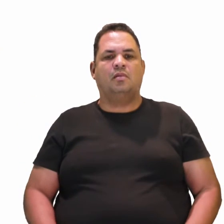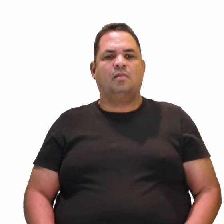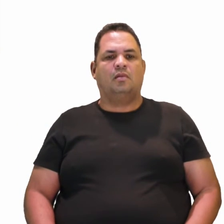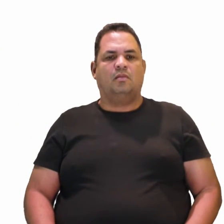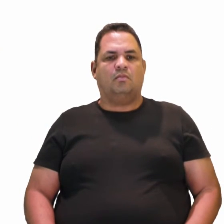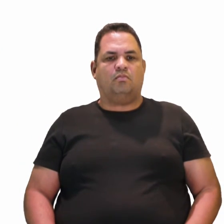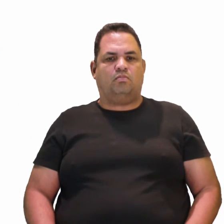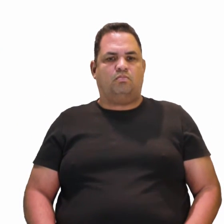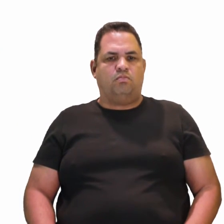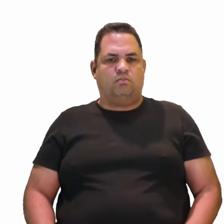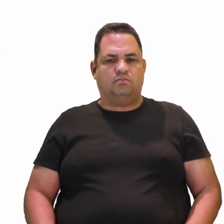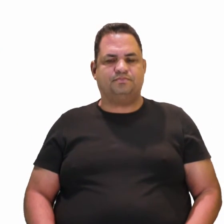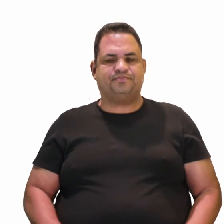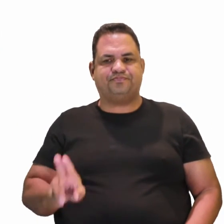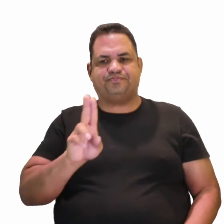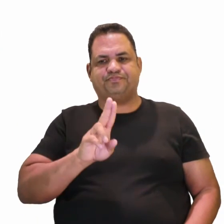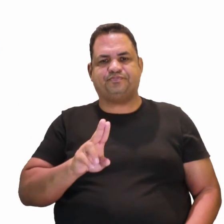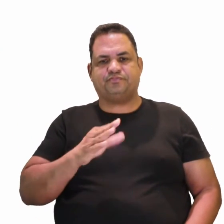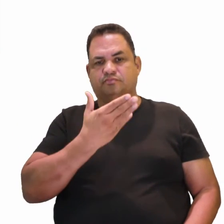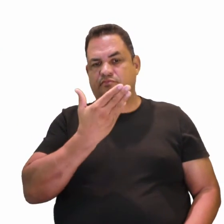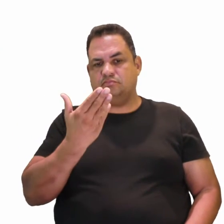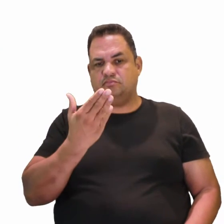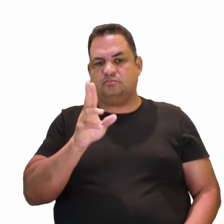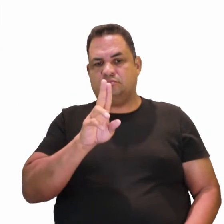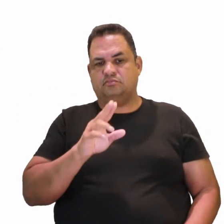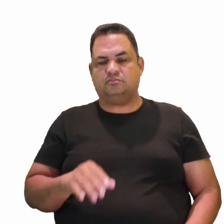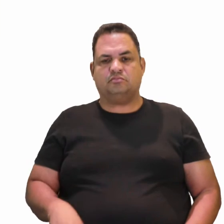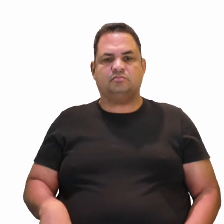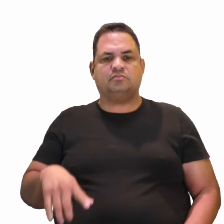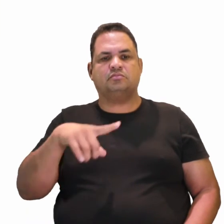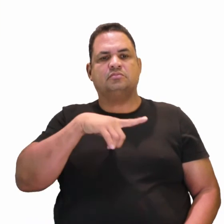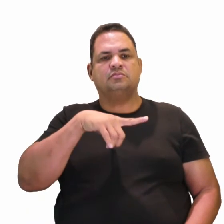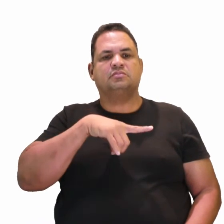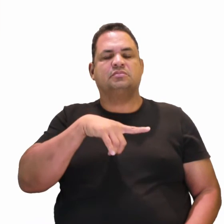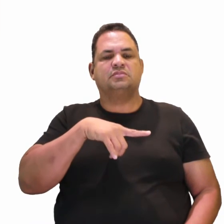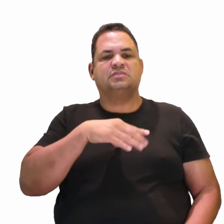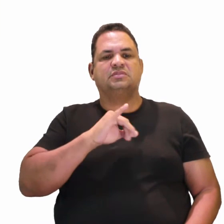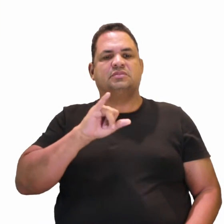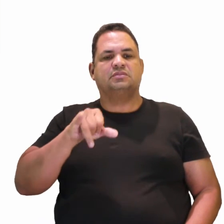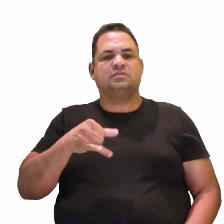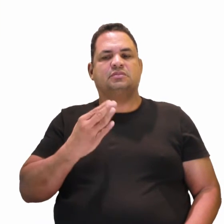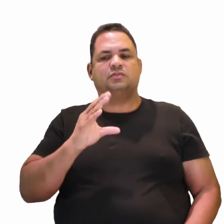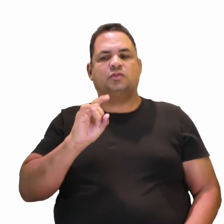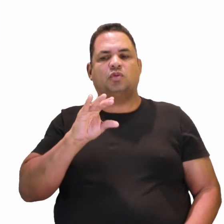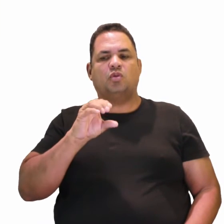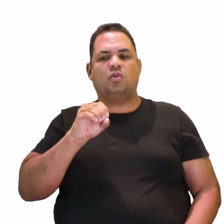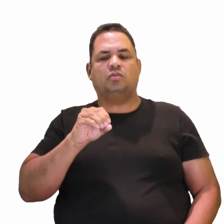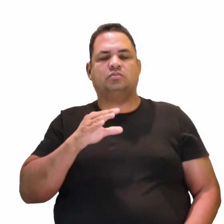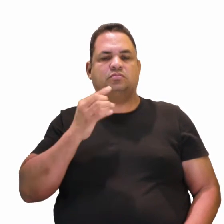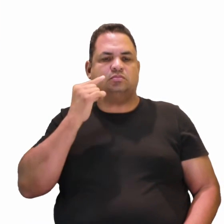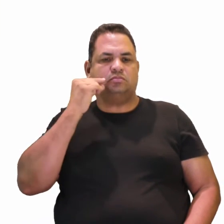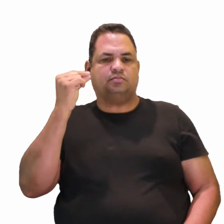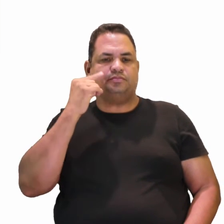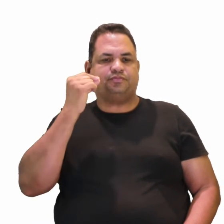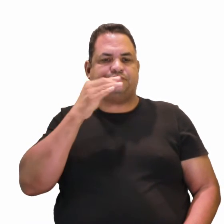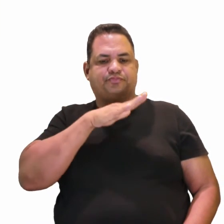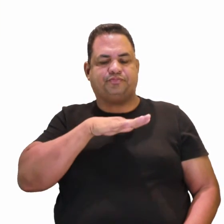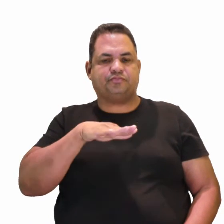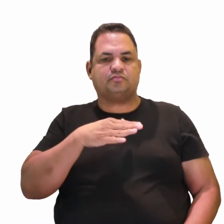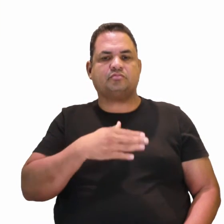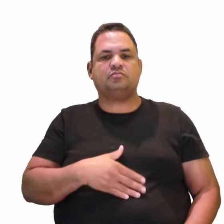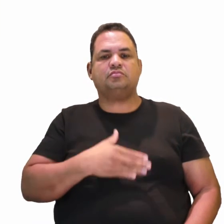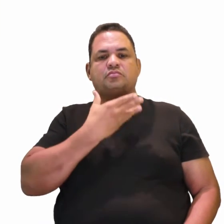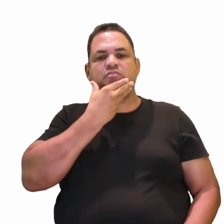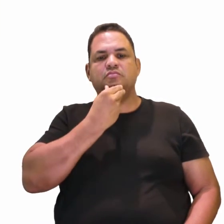fetch é usada para expressar o quê? Então temos aí o John e o Garfield. Então o John ele fala assim,